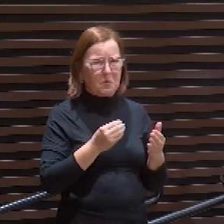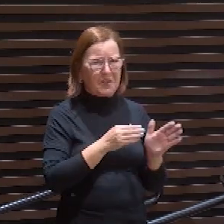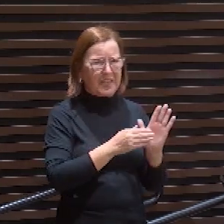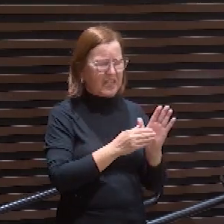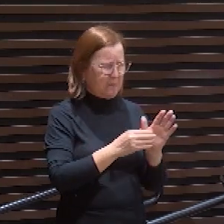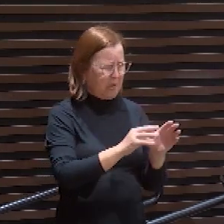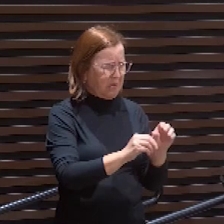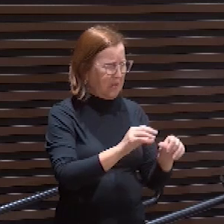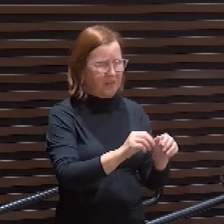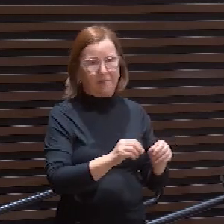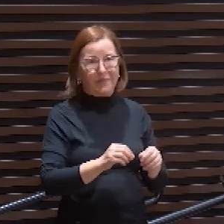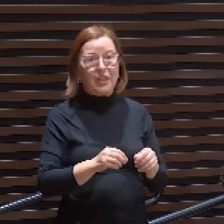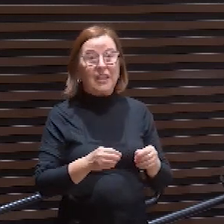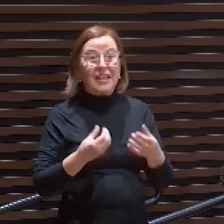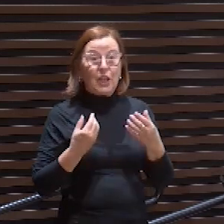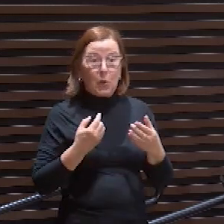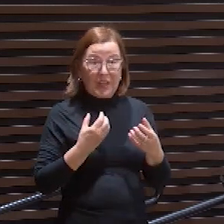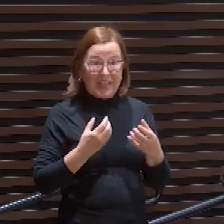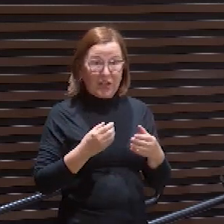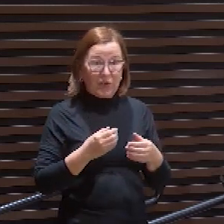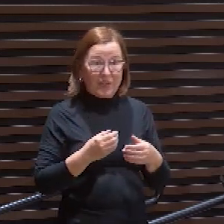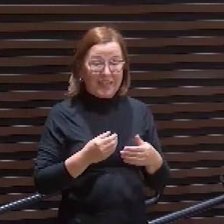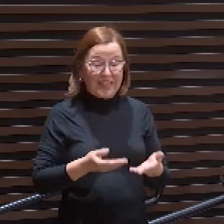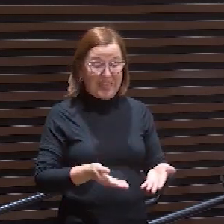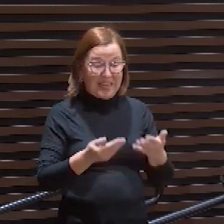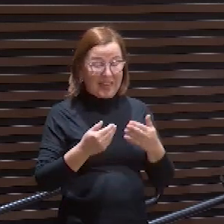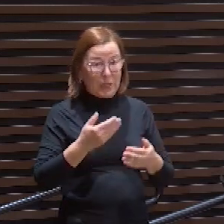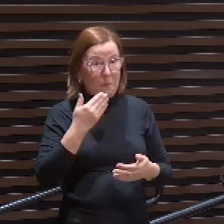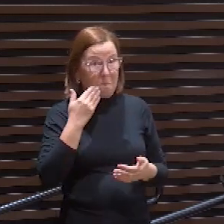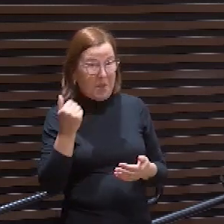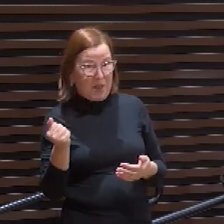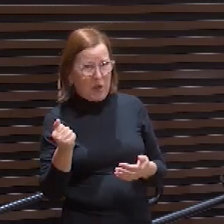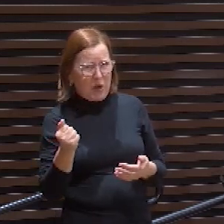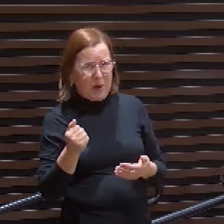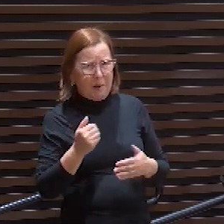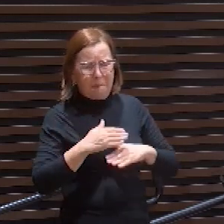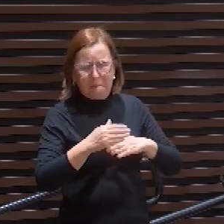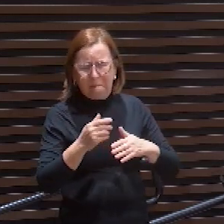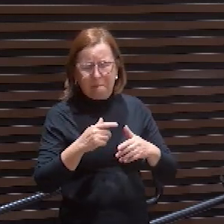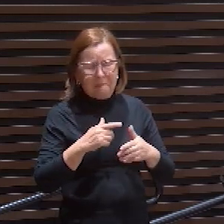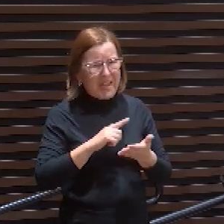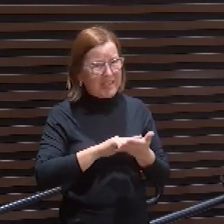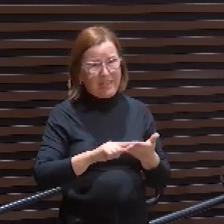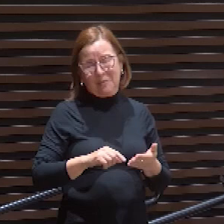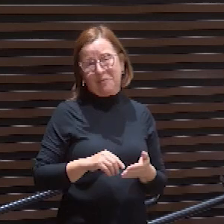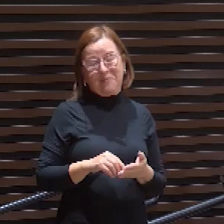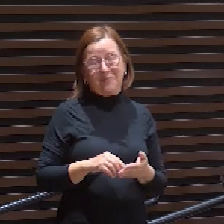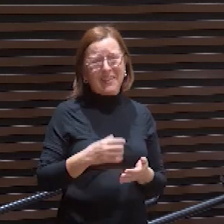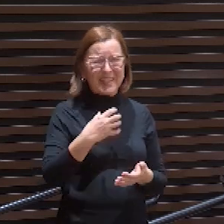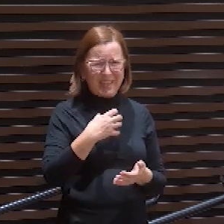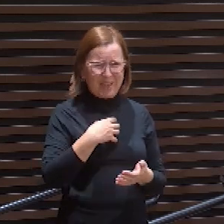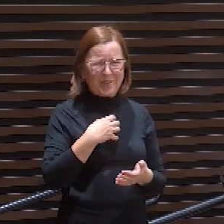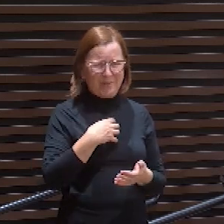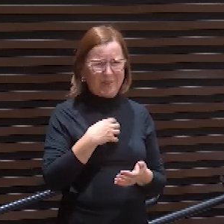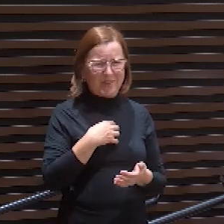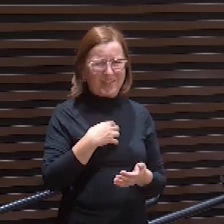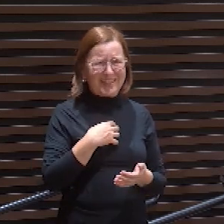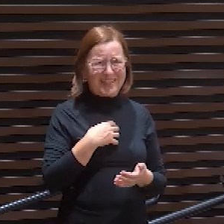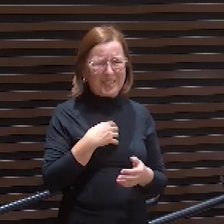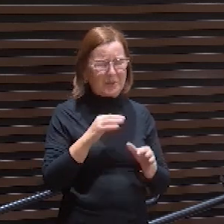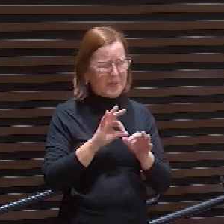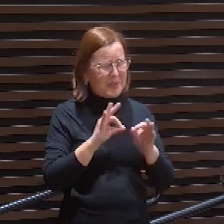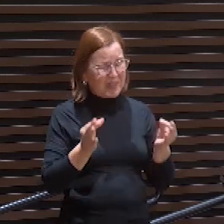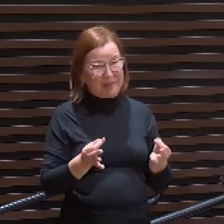e o mais limpo. A sua maneira quase infantil de pensar. Mas